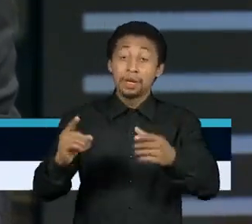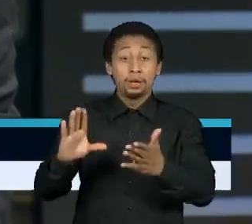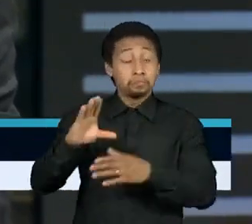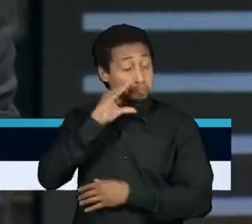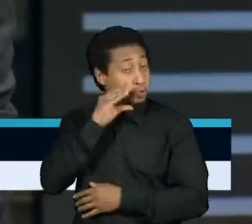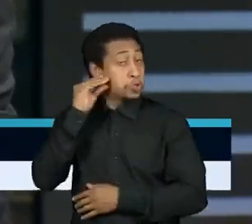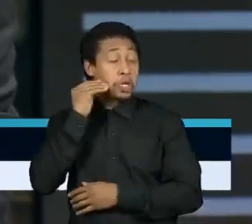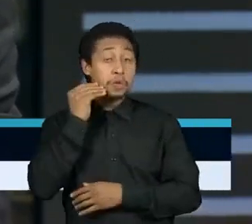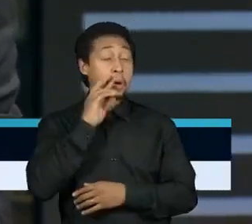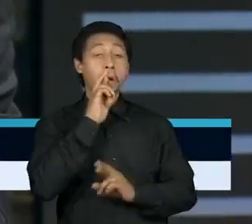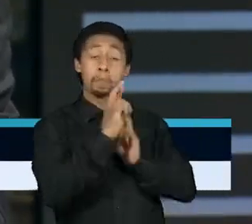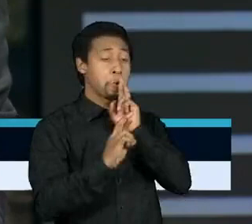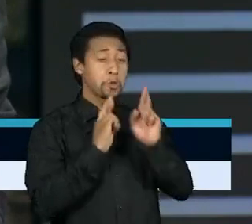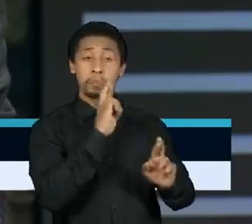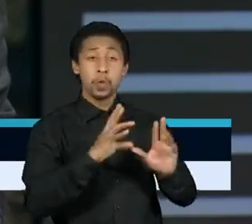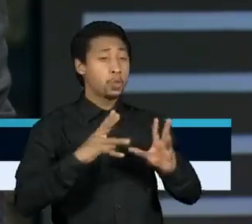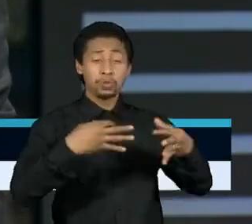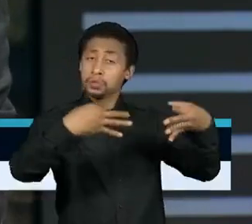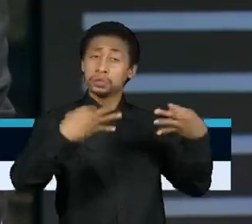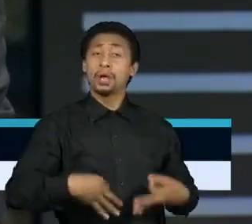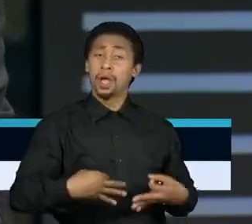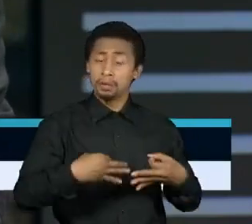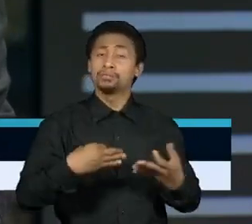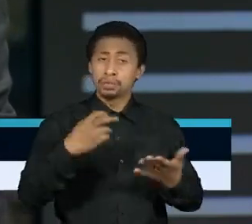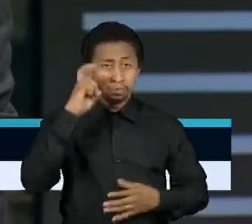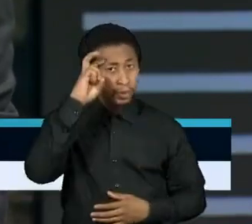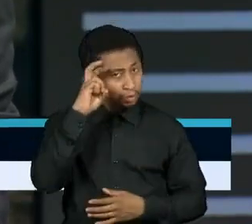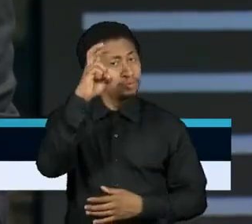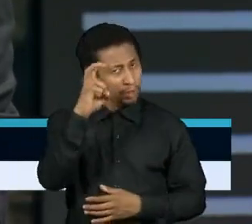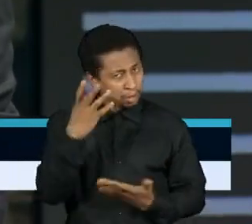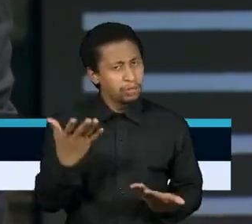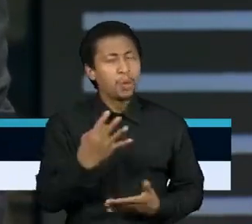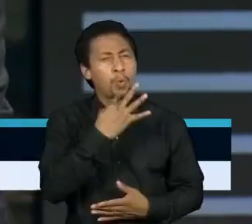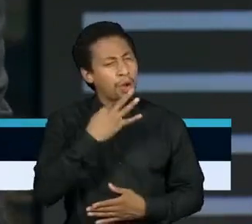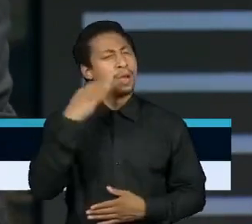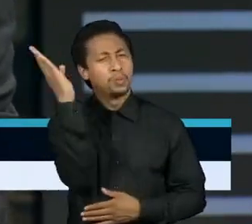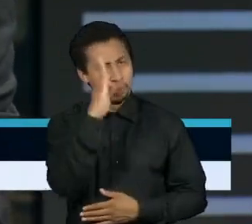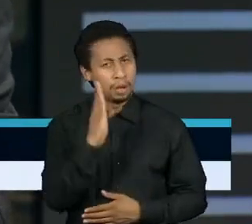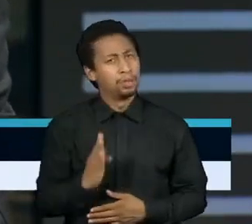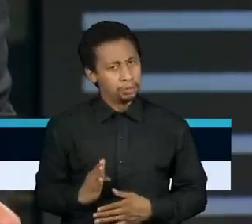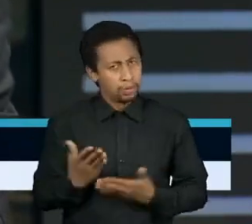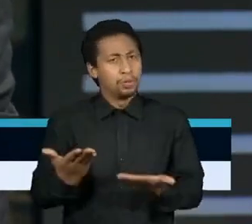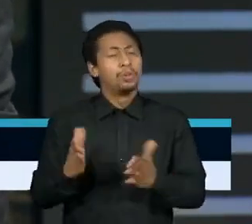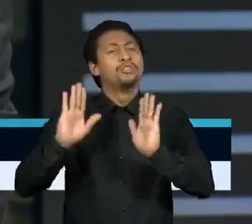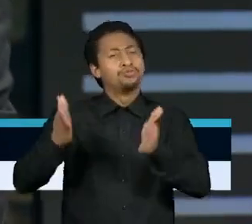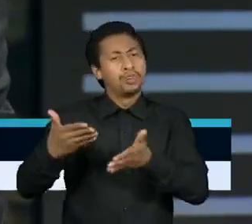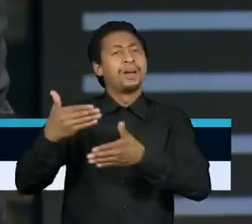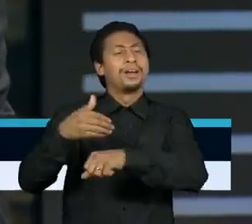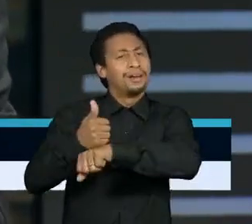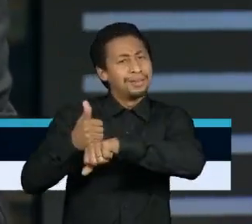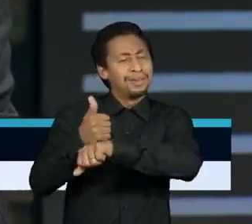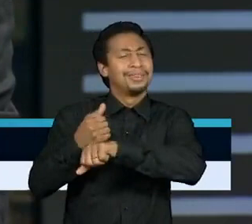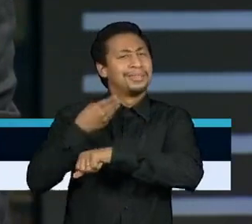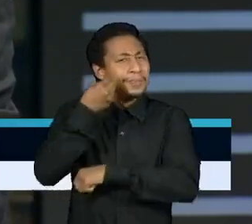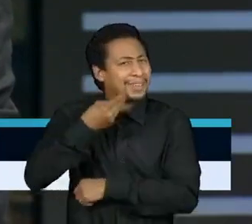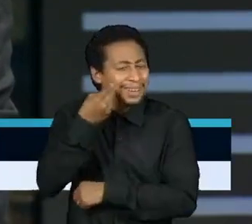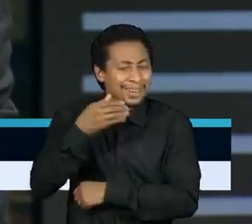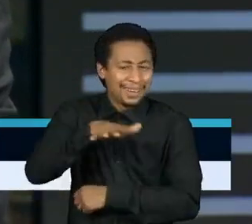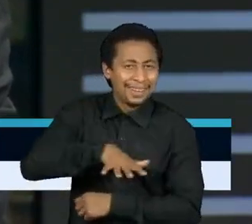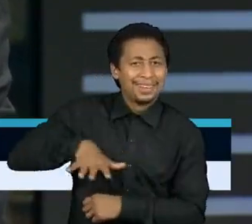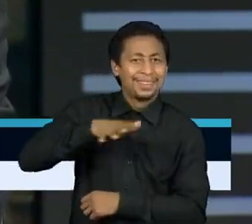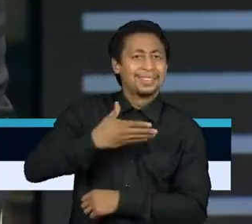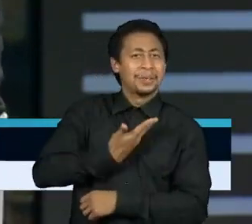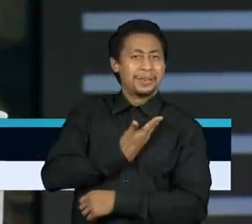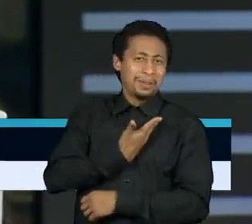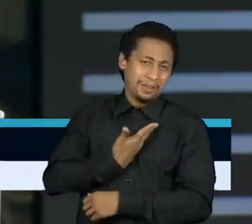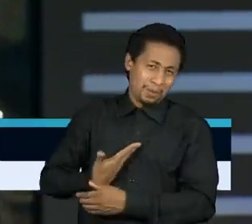uma pessoa que tem um conhecimento absurdo do Brasil, sabe todos os problemas, já foi ministro, já foi governador, já foi deputado, já foi tudo. Então,